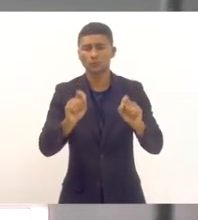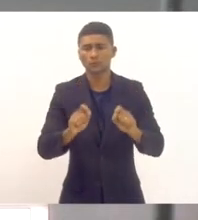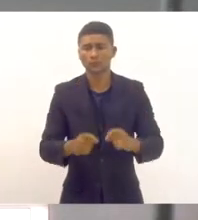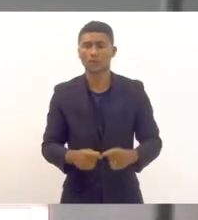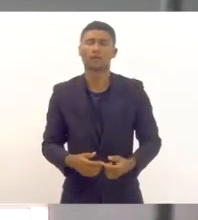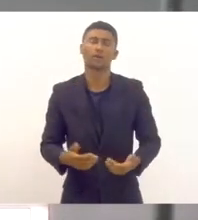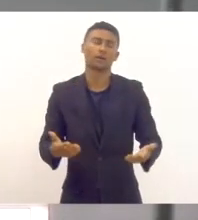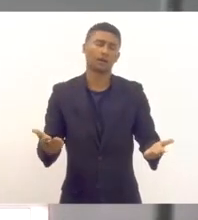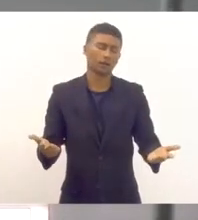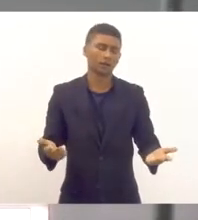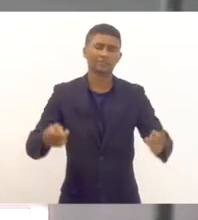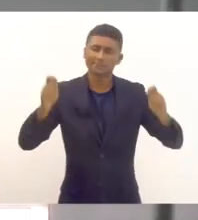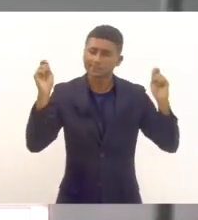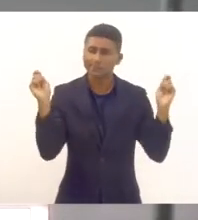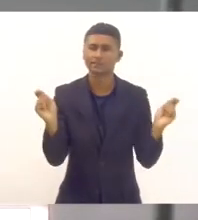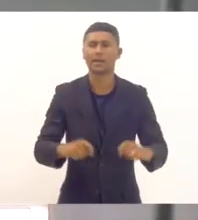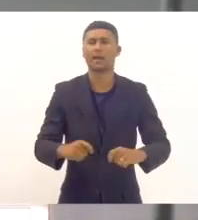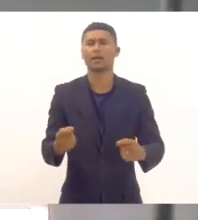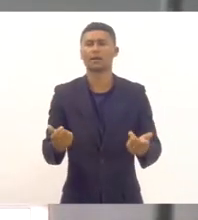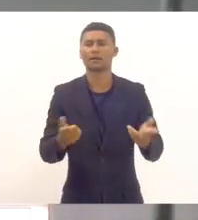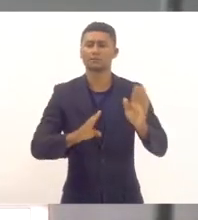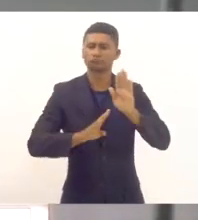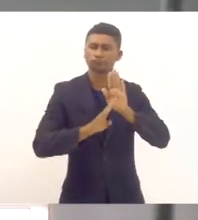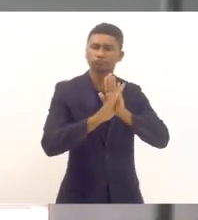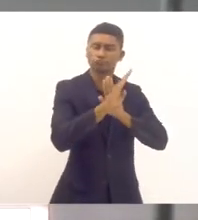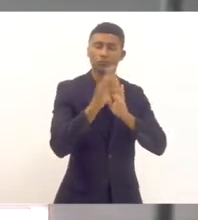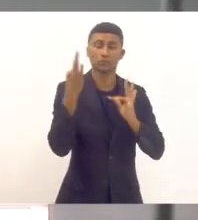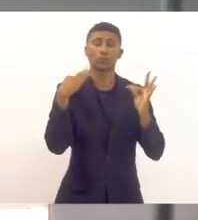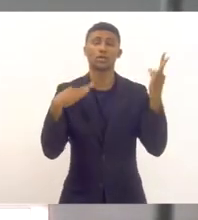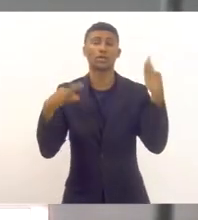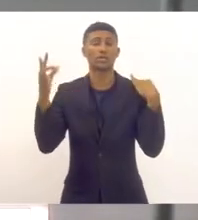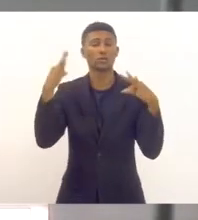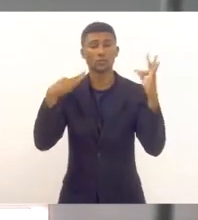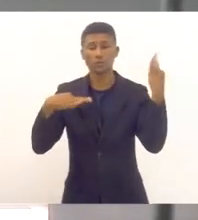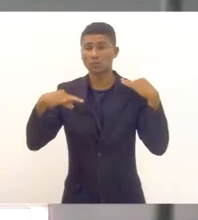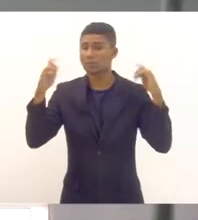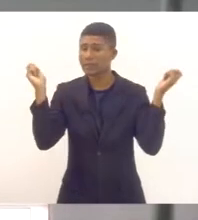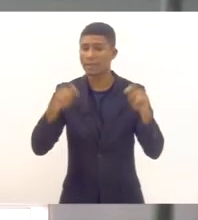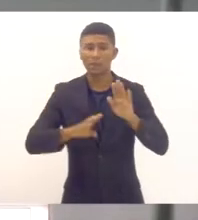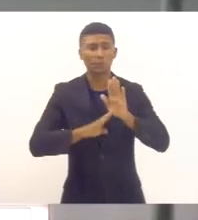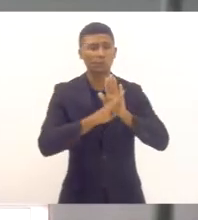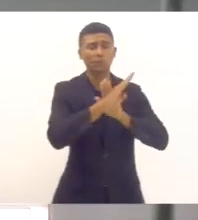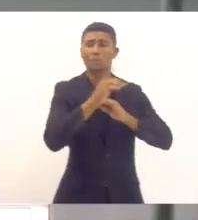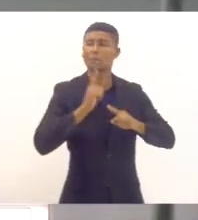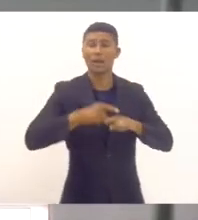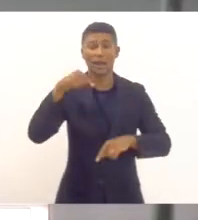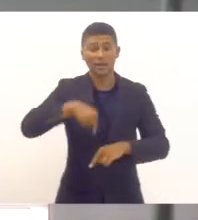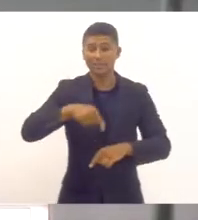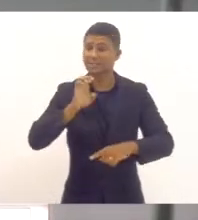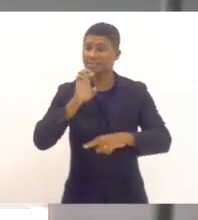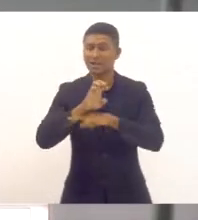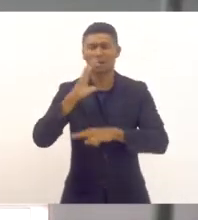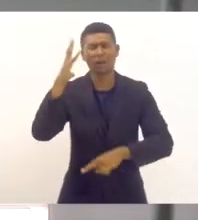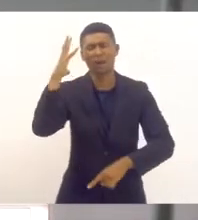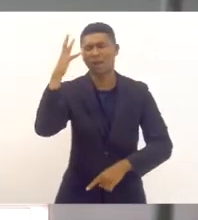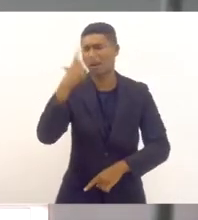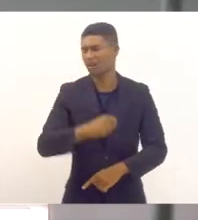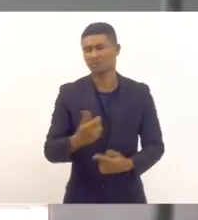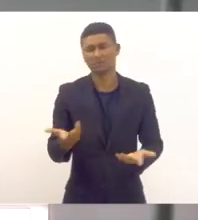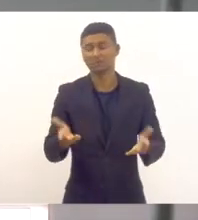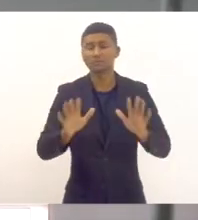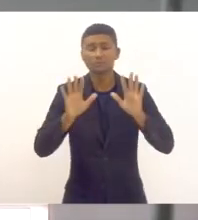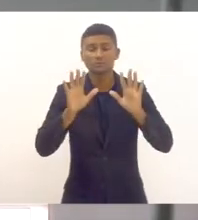maior índice de turismo do mundo, né, porque lindo o Estado, tem de tudo aqui, mas,